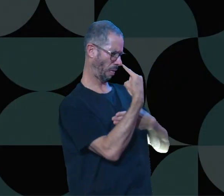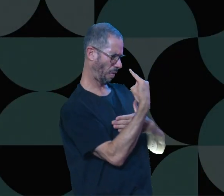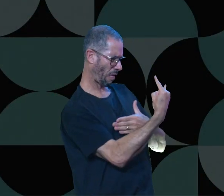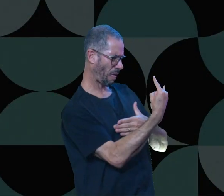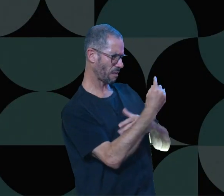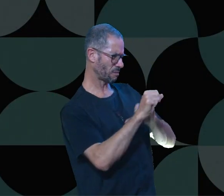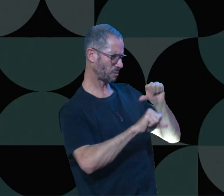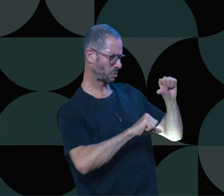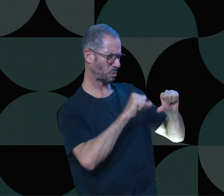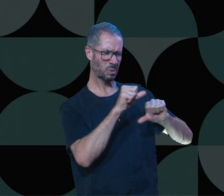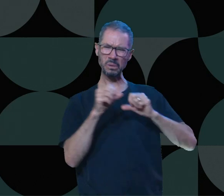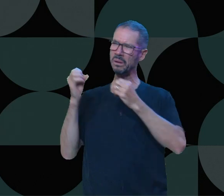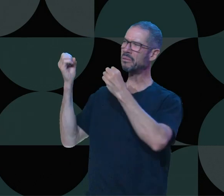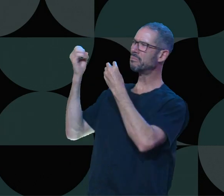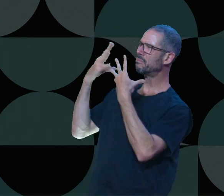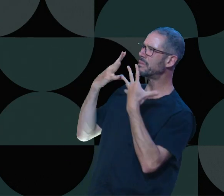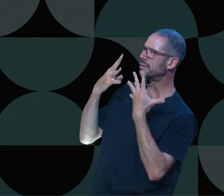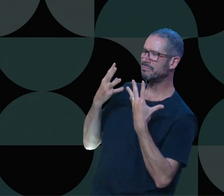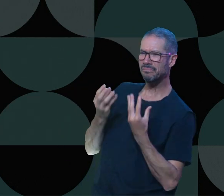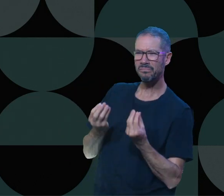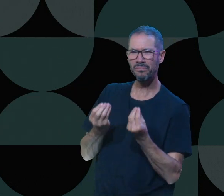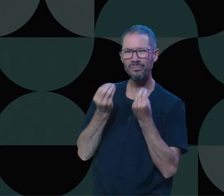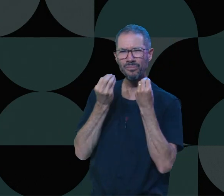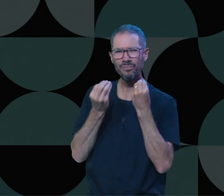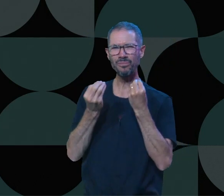uma bênção, pastor.